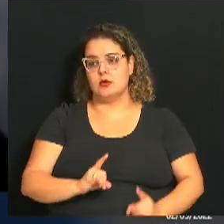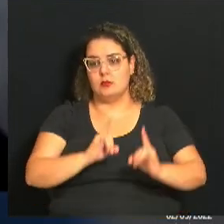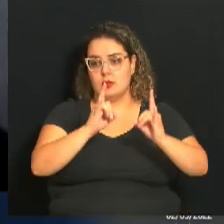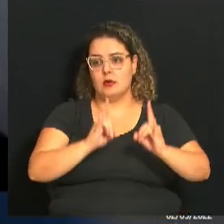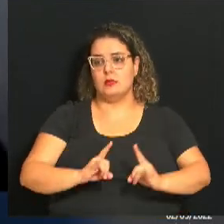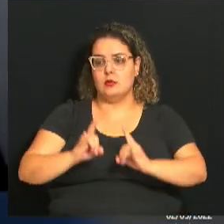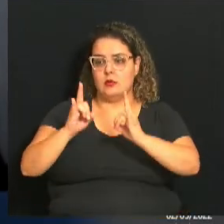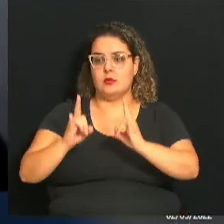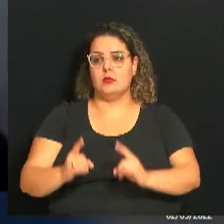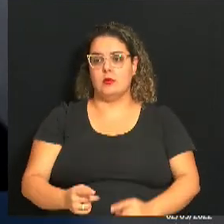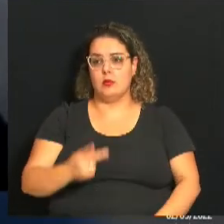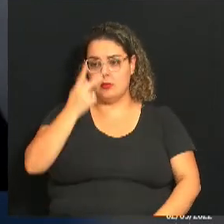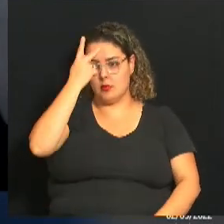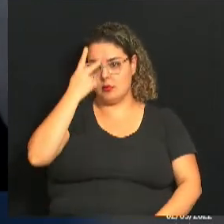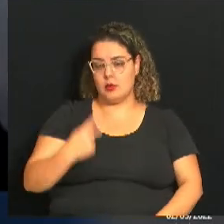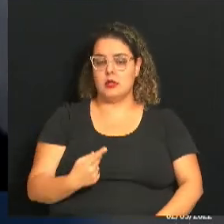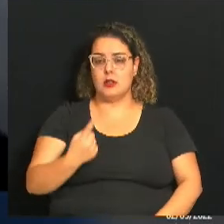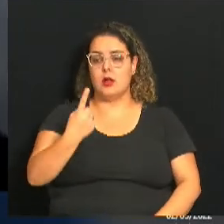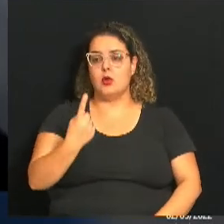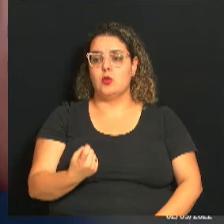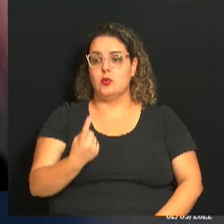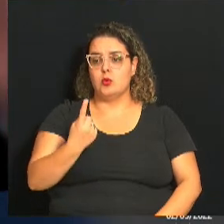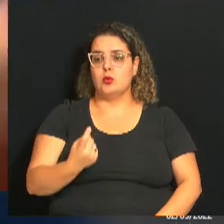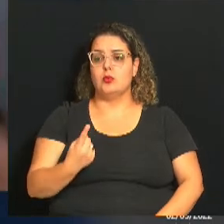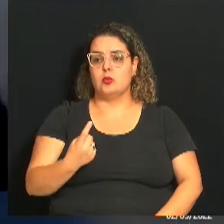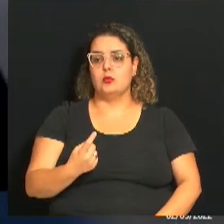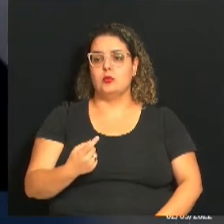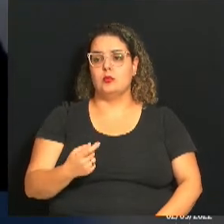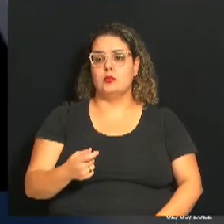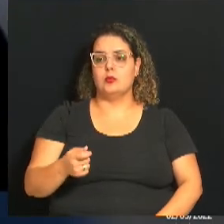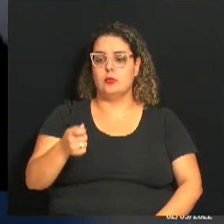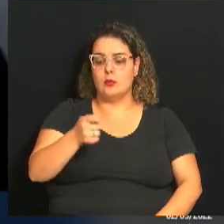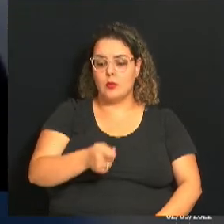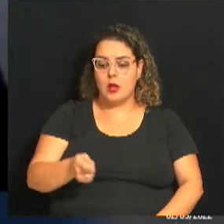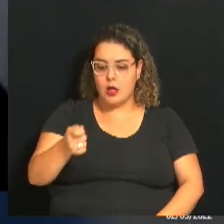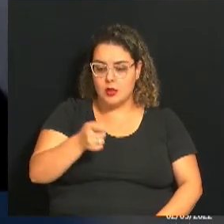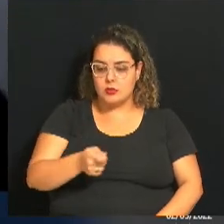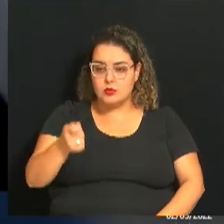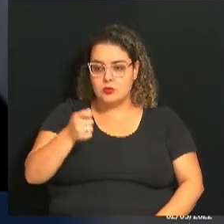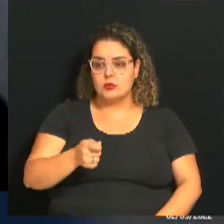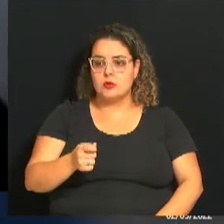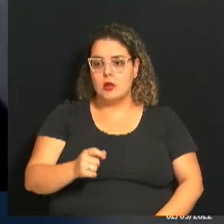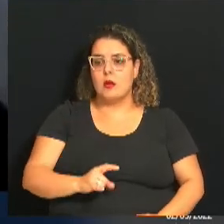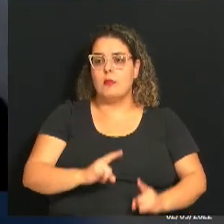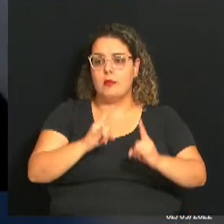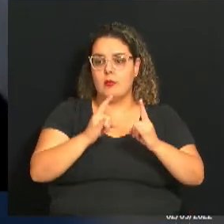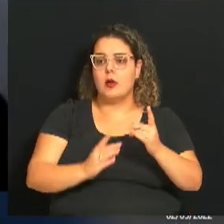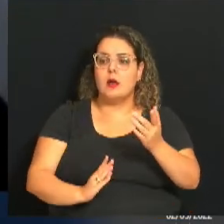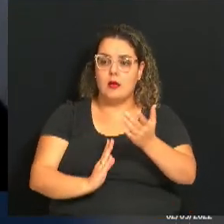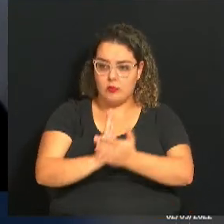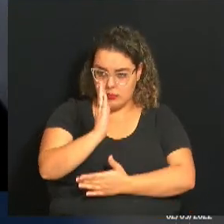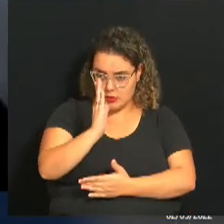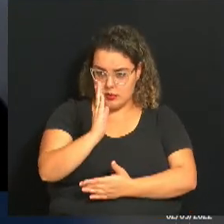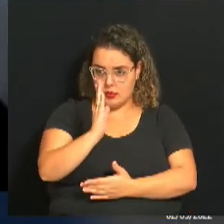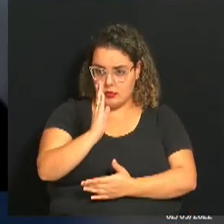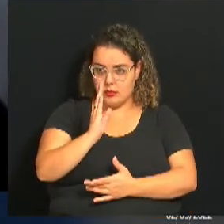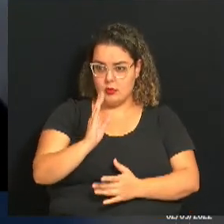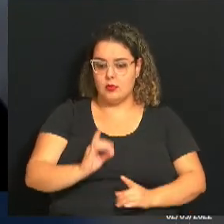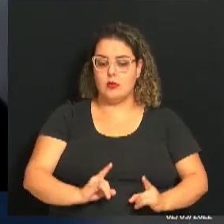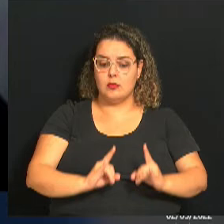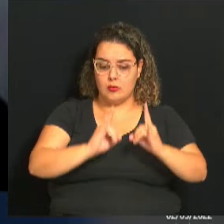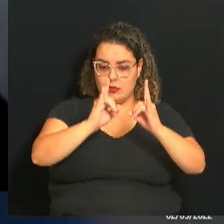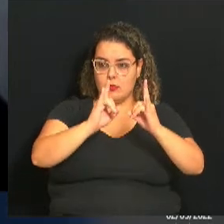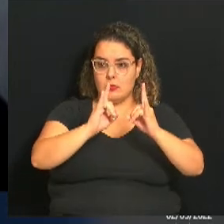proprietário único. Então, numa associação condominial, que você vai ter que aprovar ela, que o seu prédio vai ser